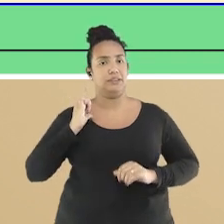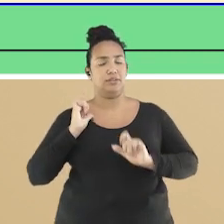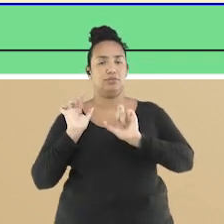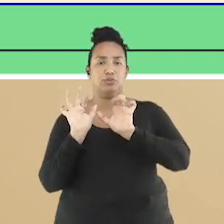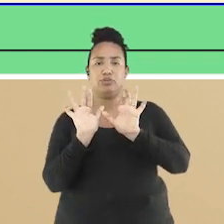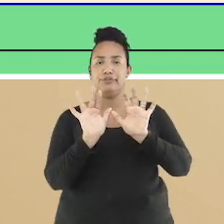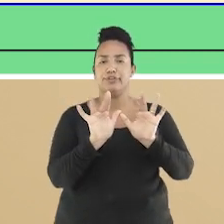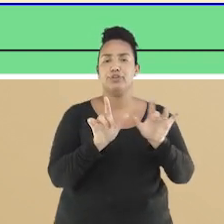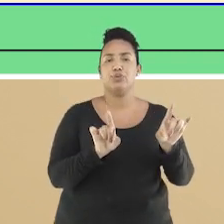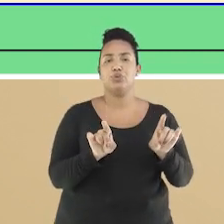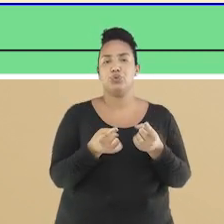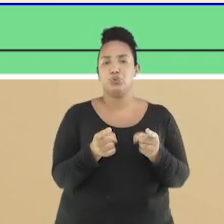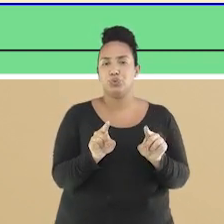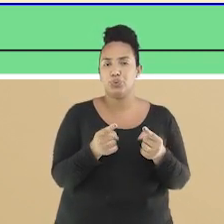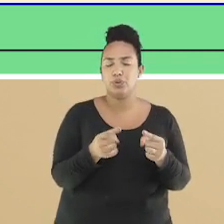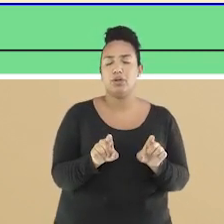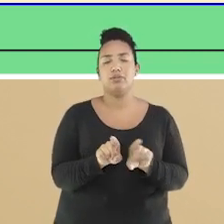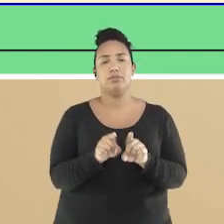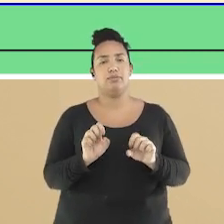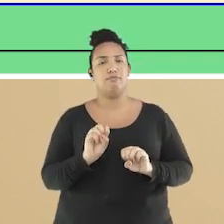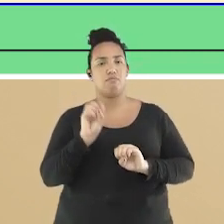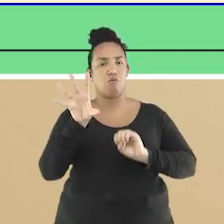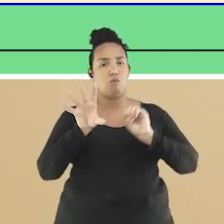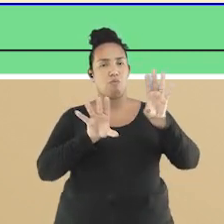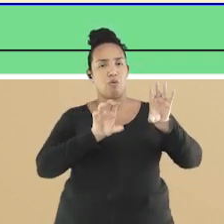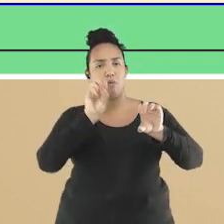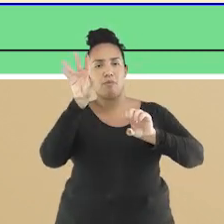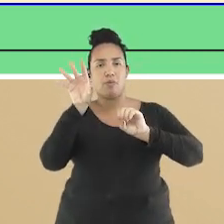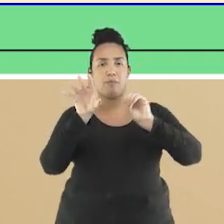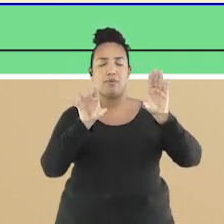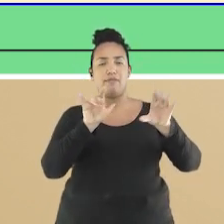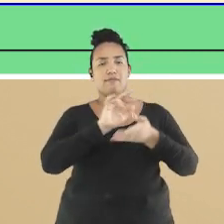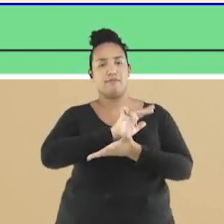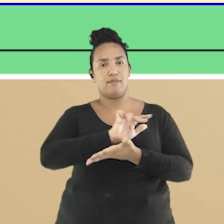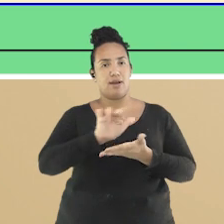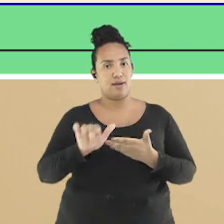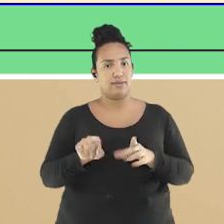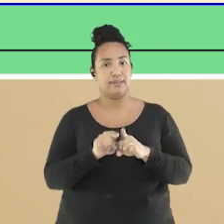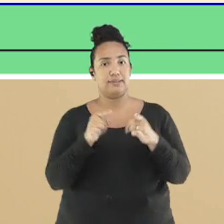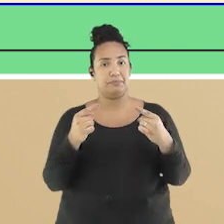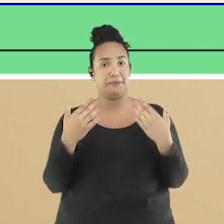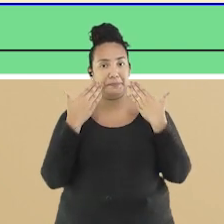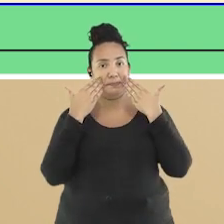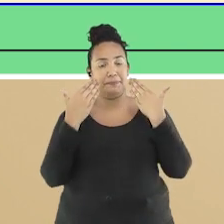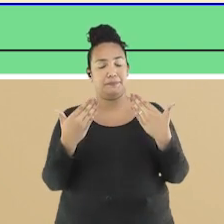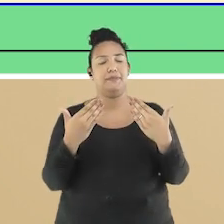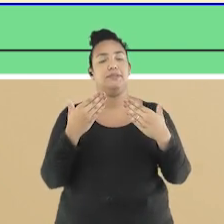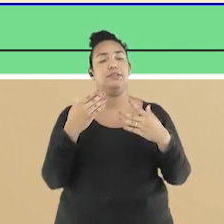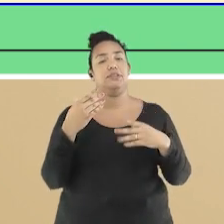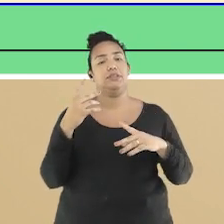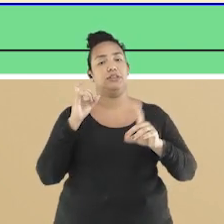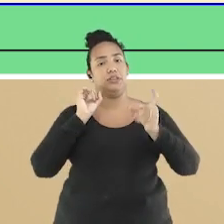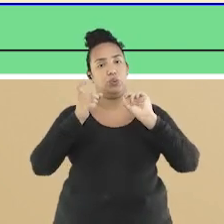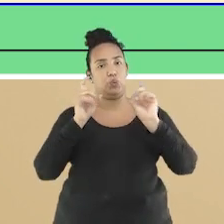piqueniques, churrascos e fogos de artifícios, exposições e outras reuniões